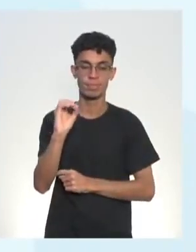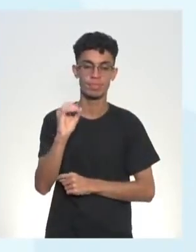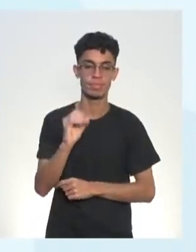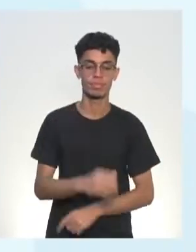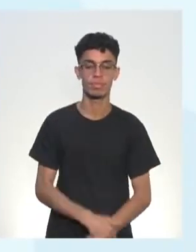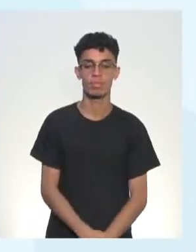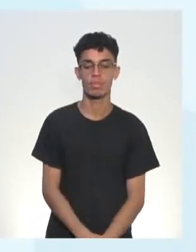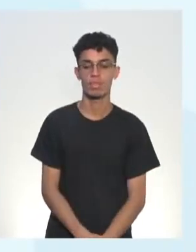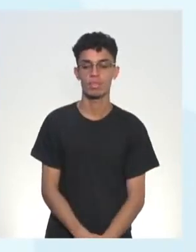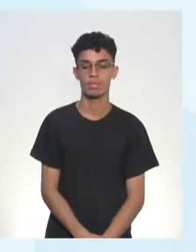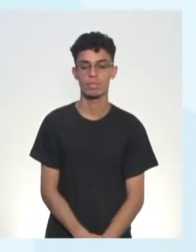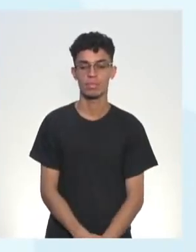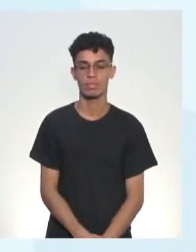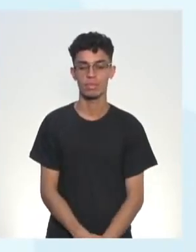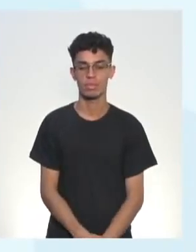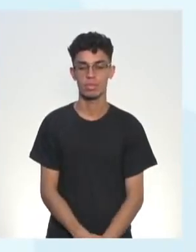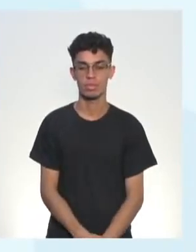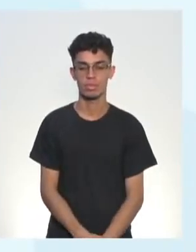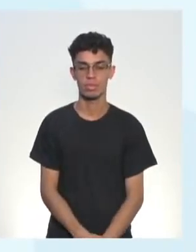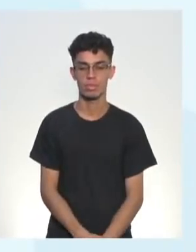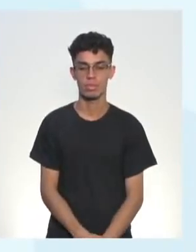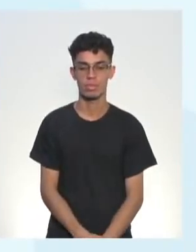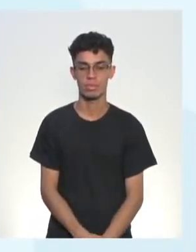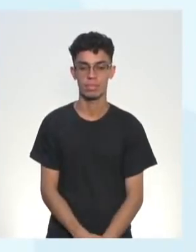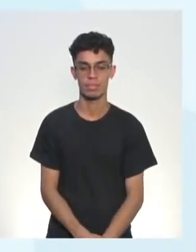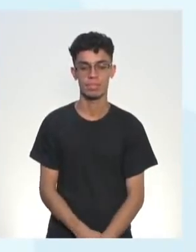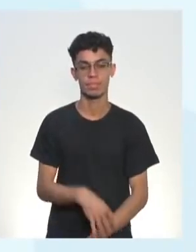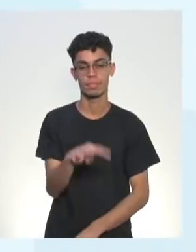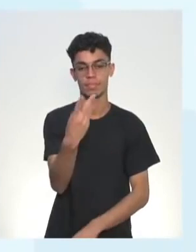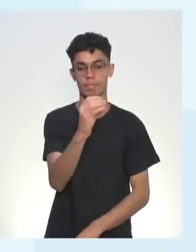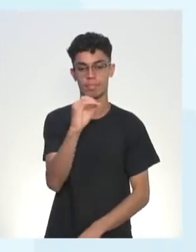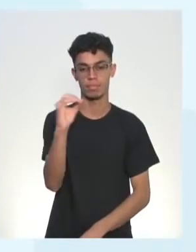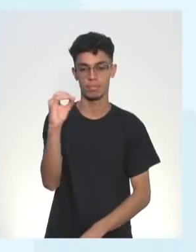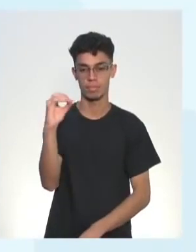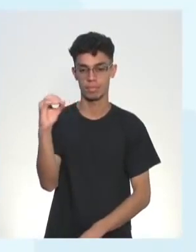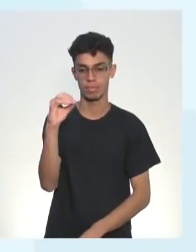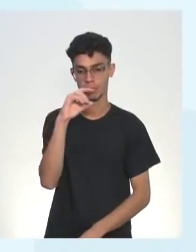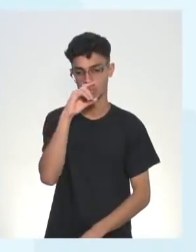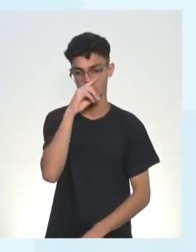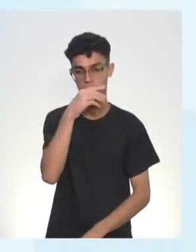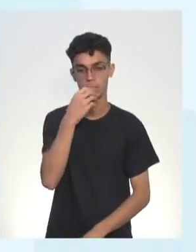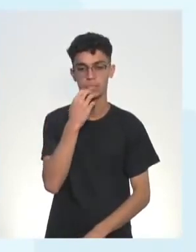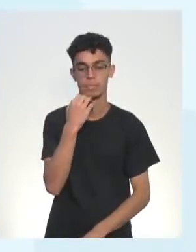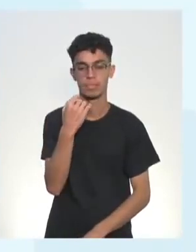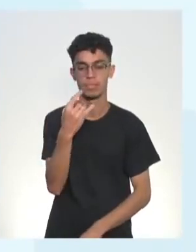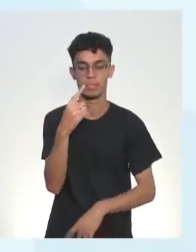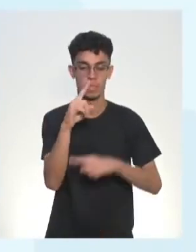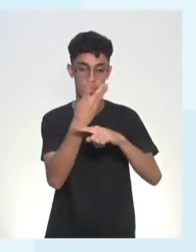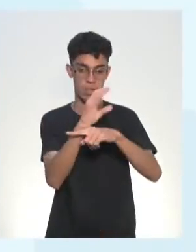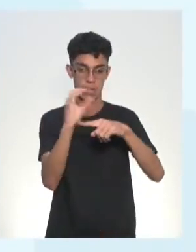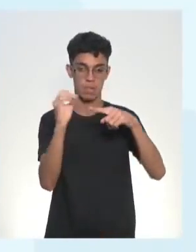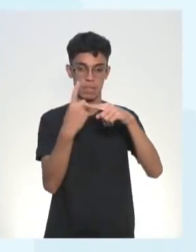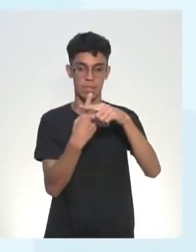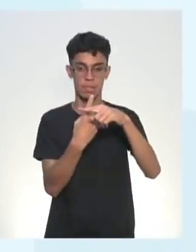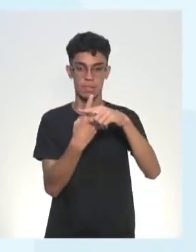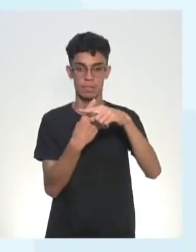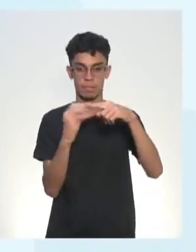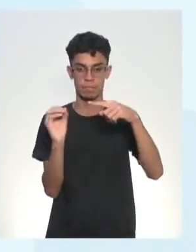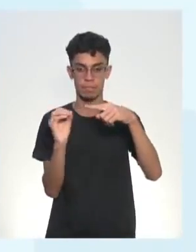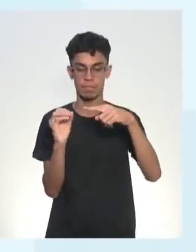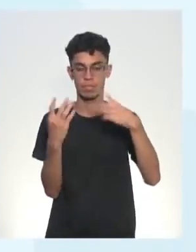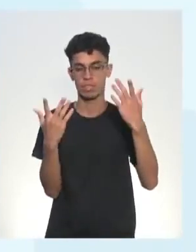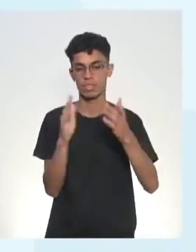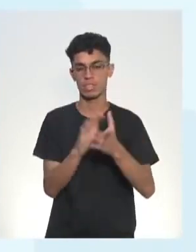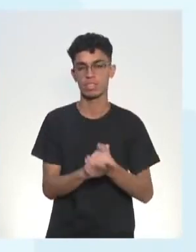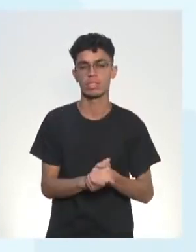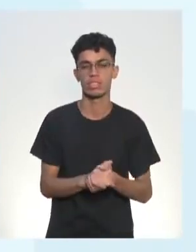zero do lado. 5 vezes 8 é 40, mais o zerinho do lado ficou 400. E 400 dividido por 100,